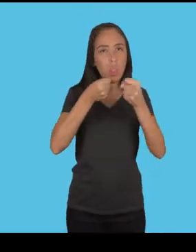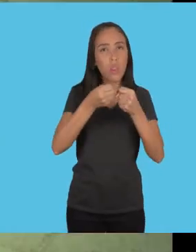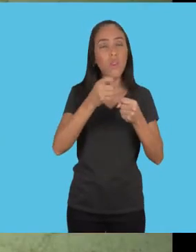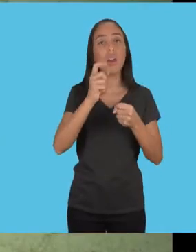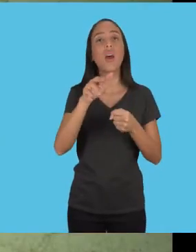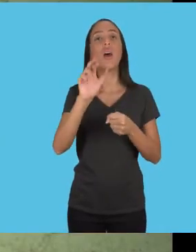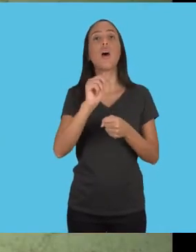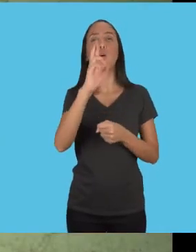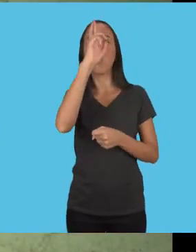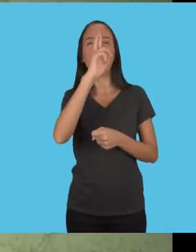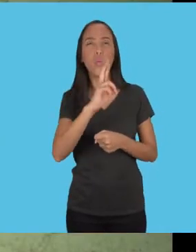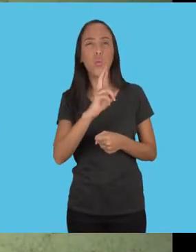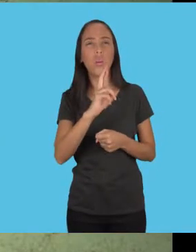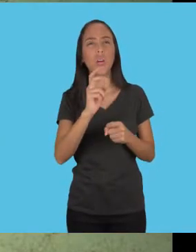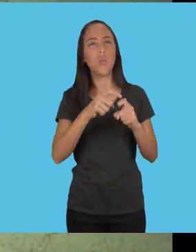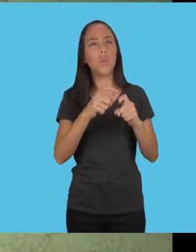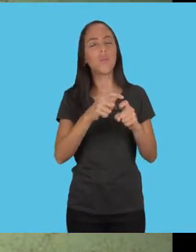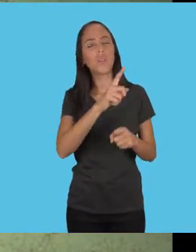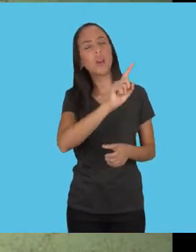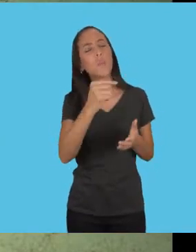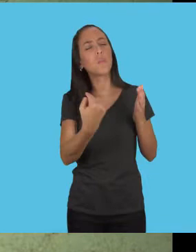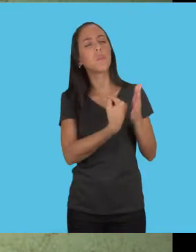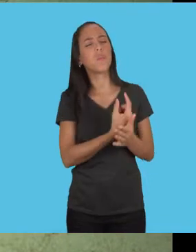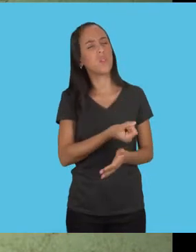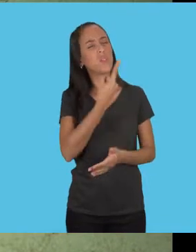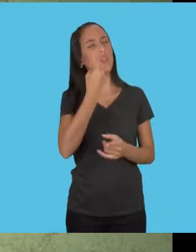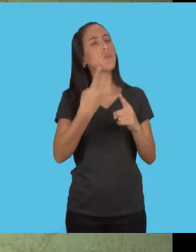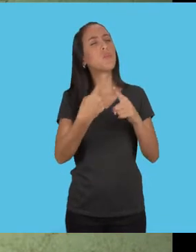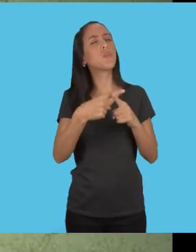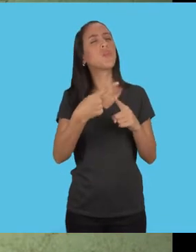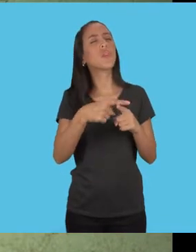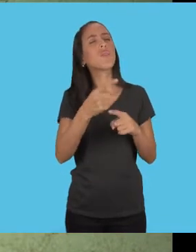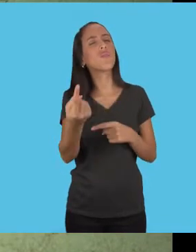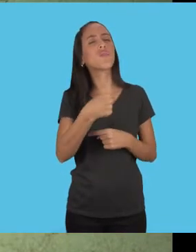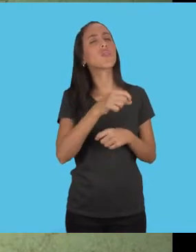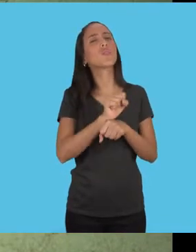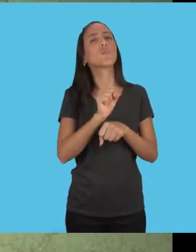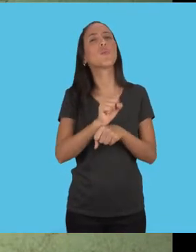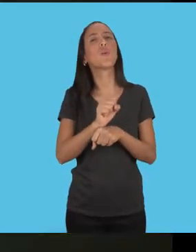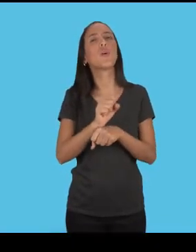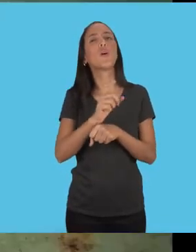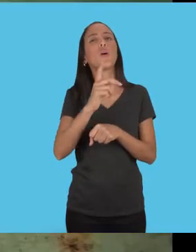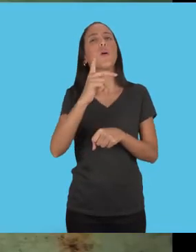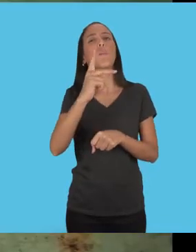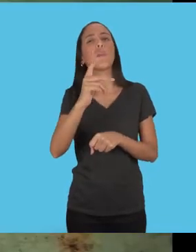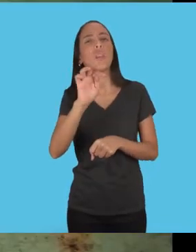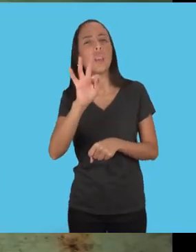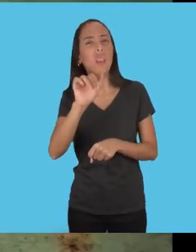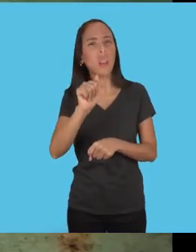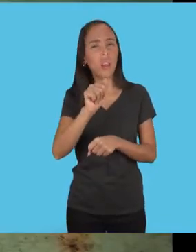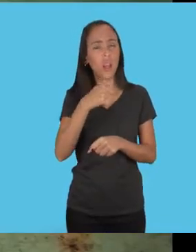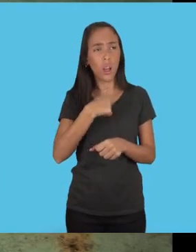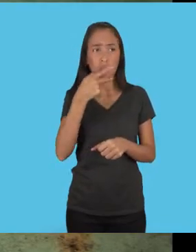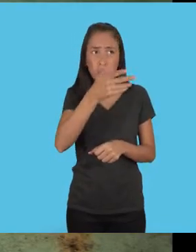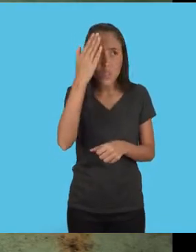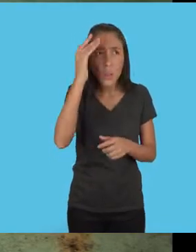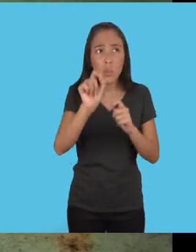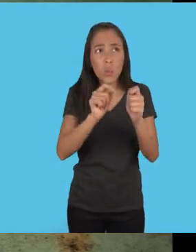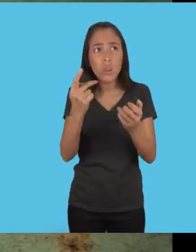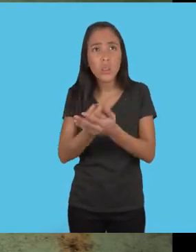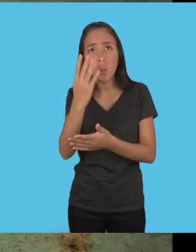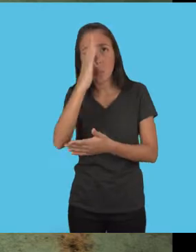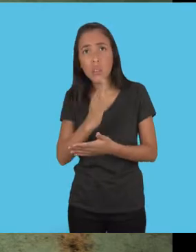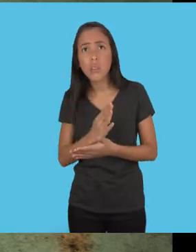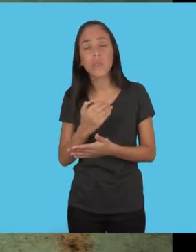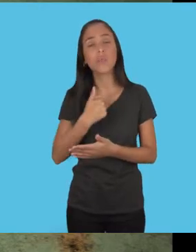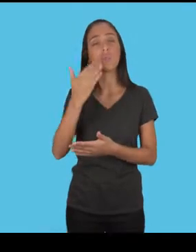russo. Ele estranhou e disse, mas por que você veio e não esperou o PTA? O senhor sabe o que está acontecendo no Brasil? Ele disse, é por isso que eu